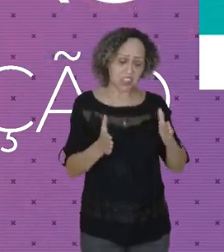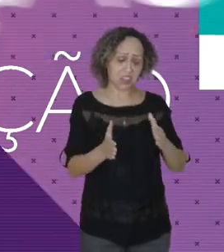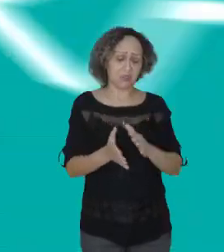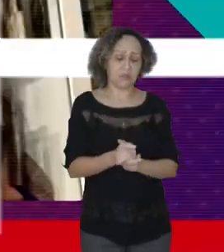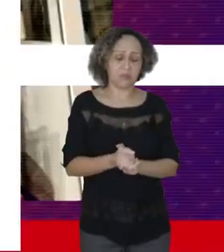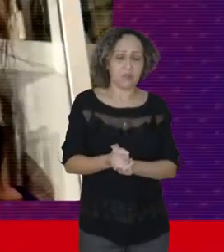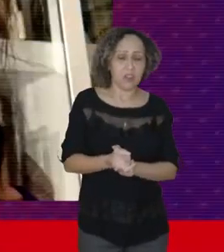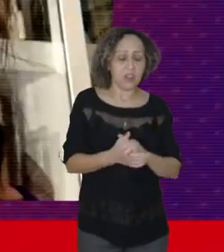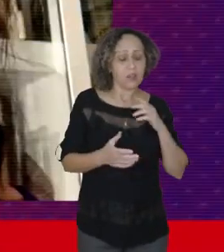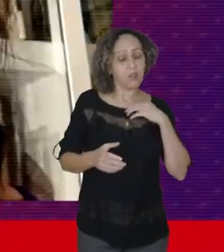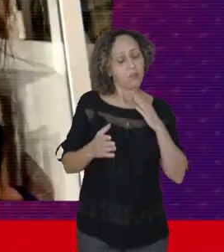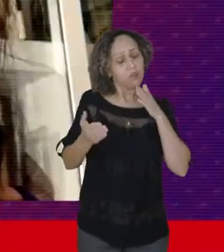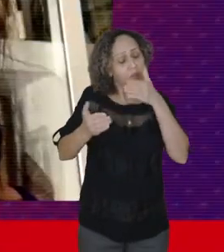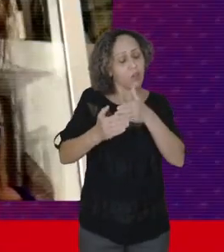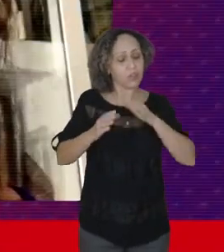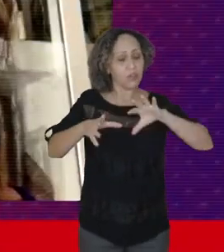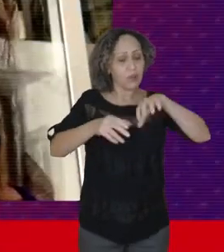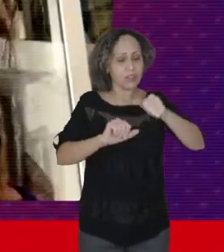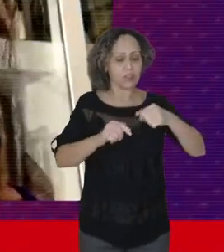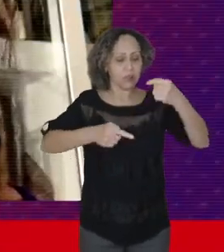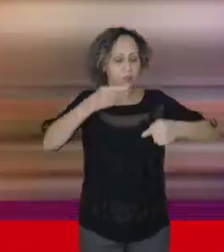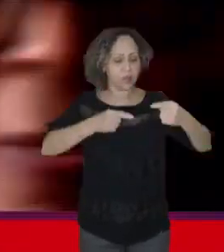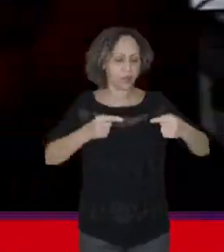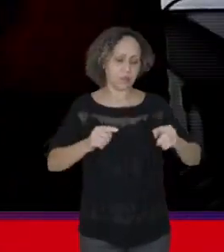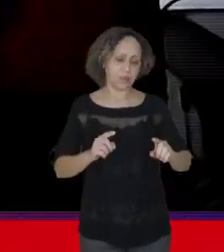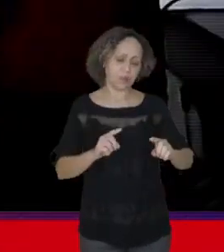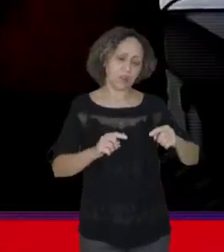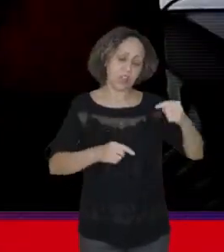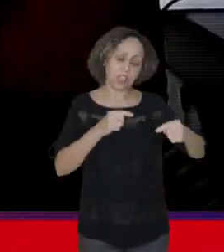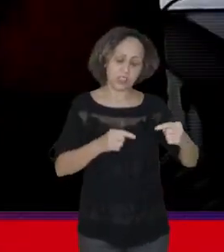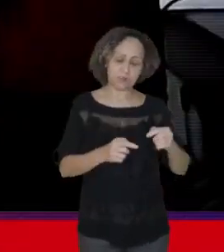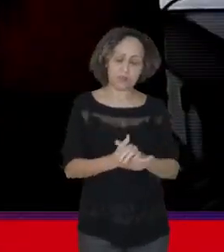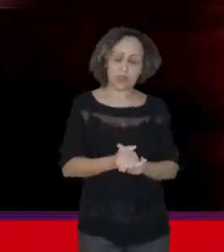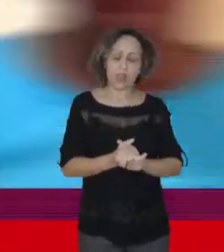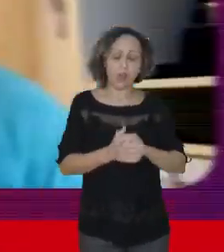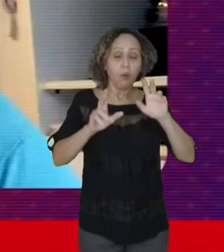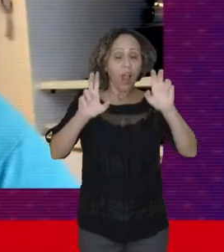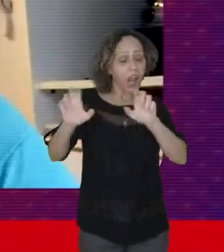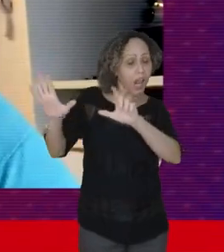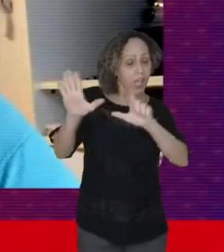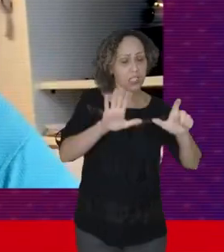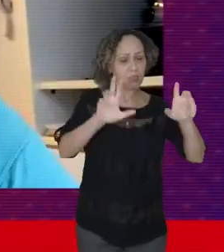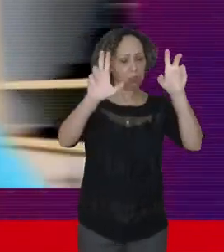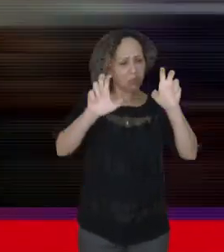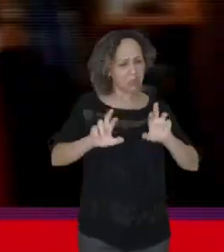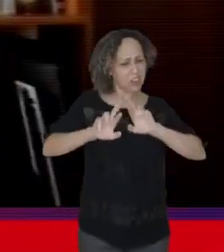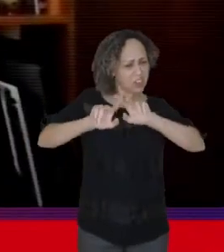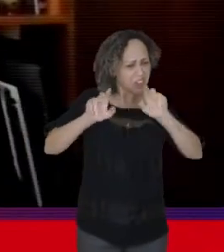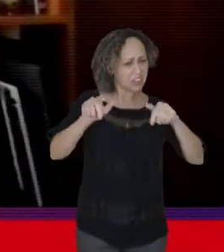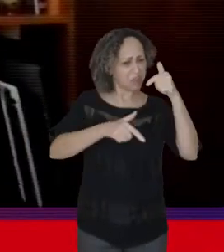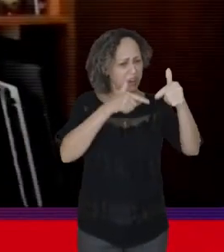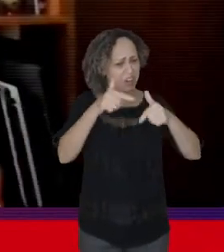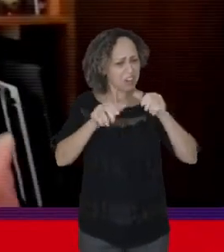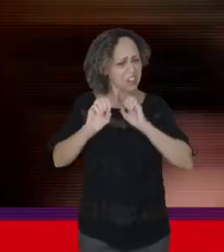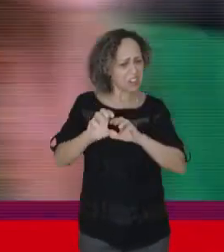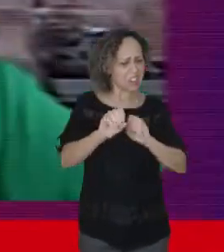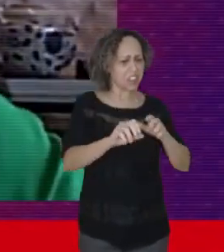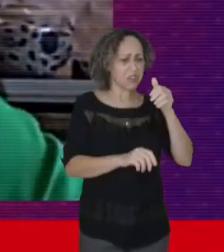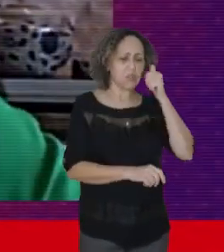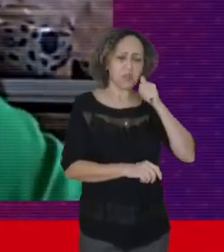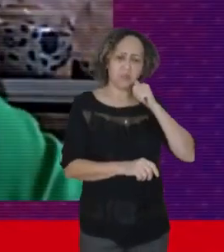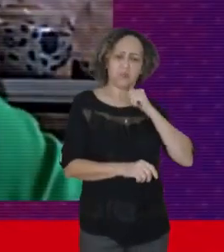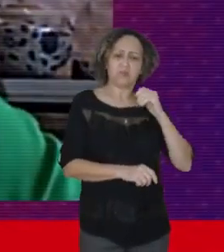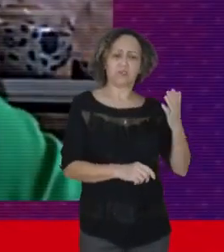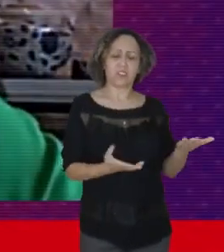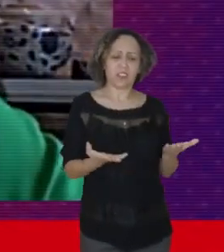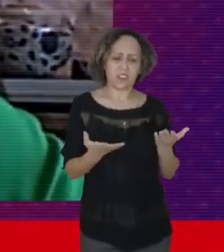das mulheres para a disputa política. A cada semana, um tema diferente será trabalhado em aulas preparadas por especialistas e mulheres de notório saber.